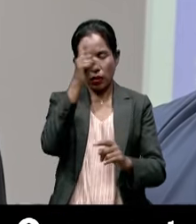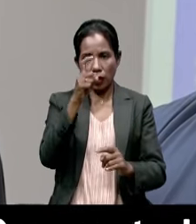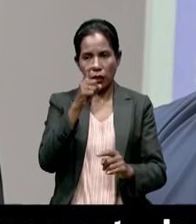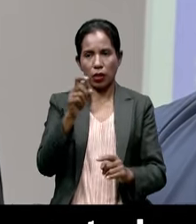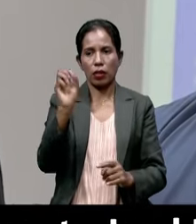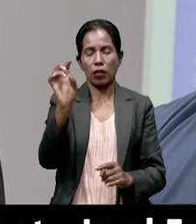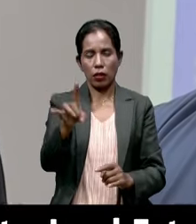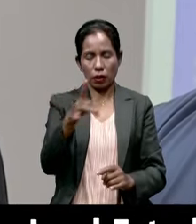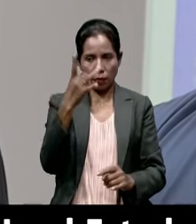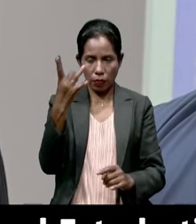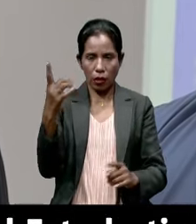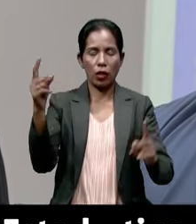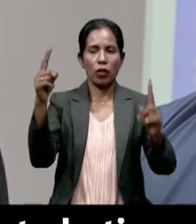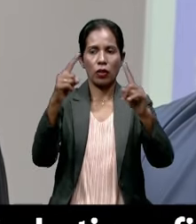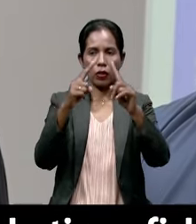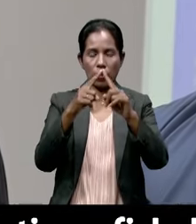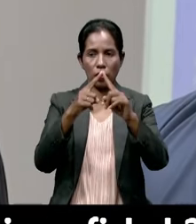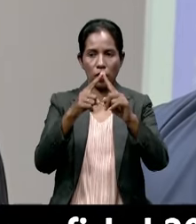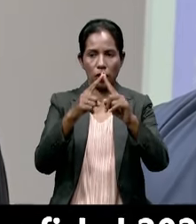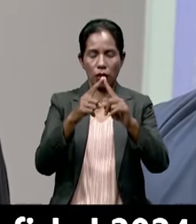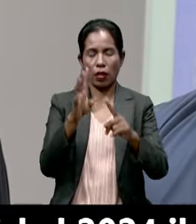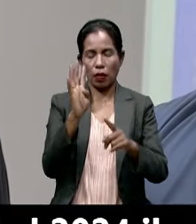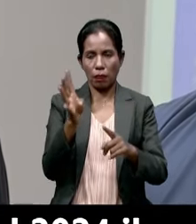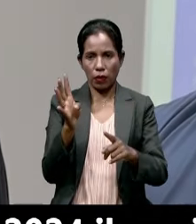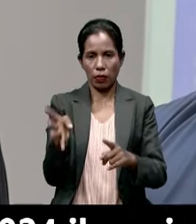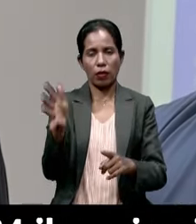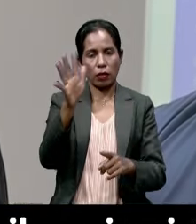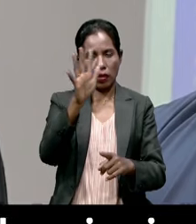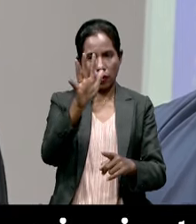Sanulu Resinualu, to iha 45 anos.